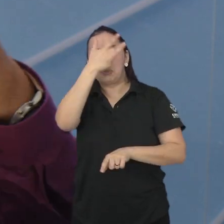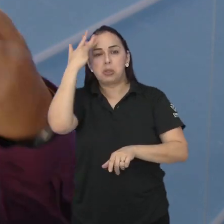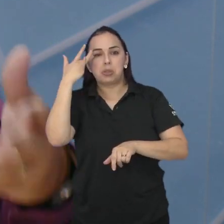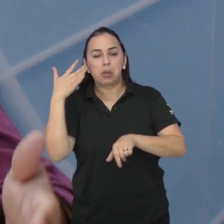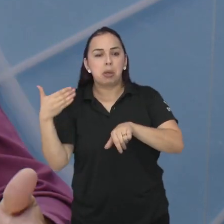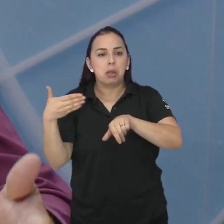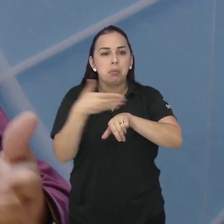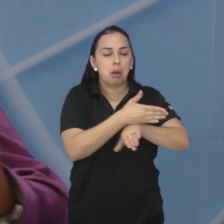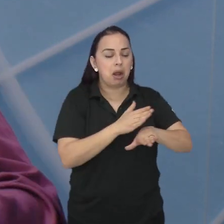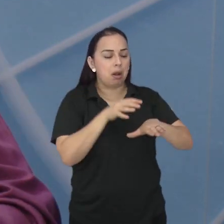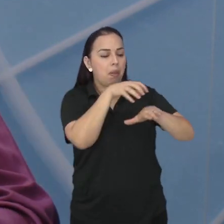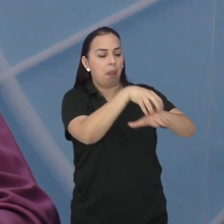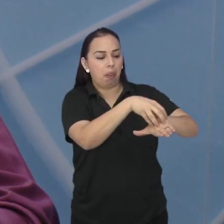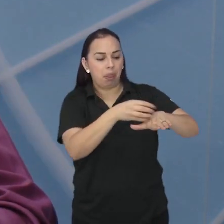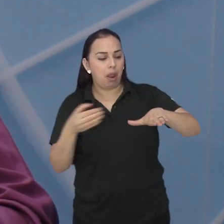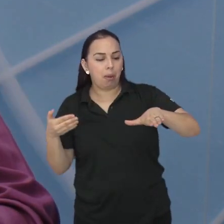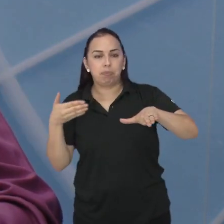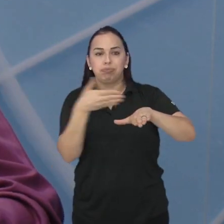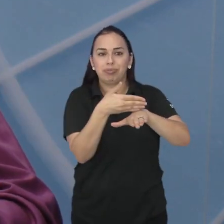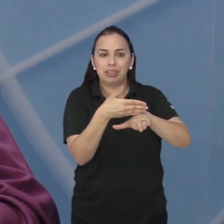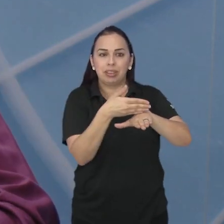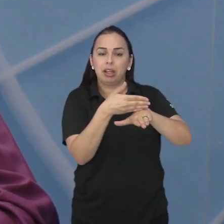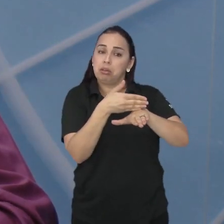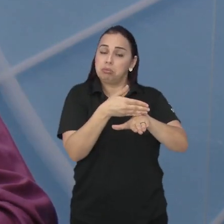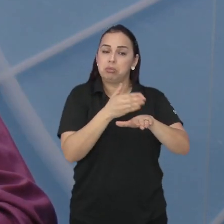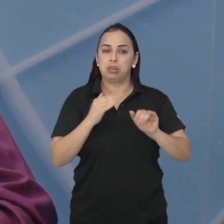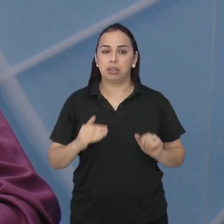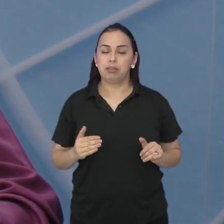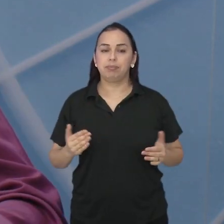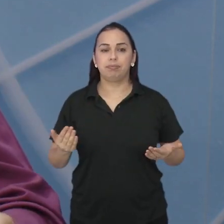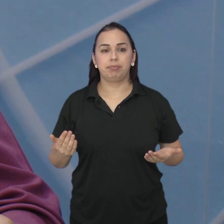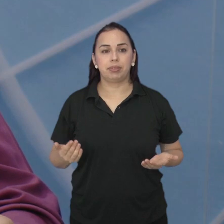vans, micro-ônibus como casas e se instalando